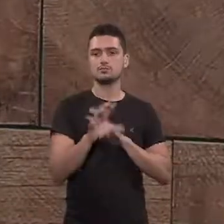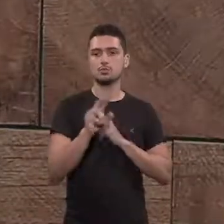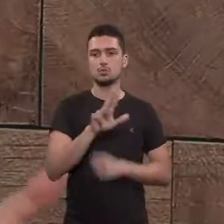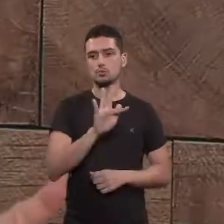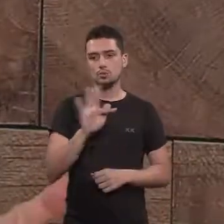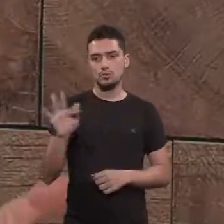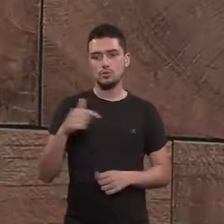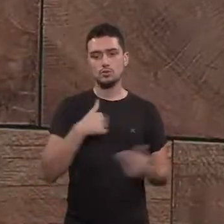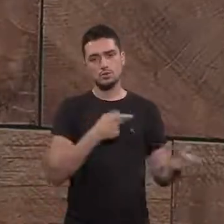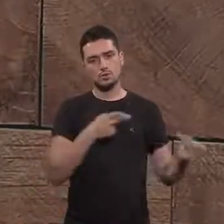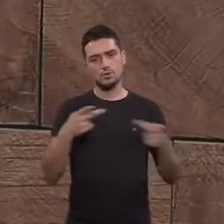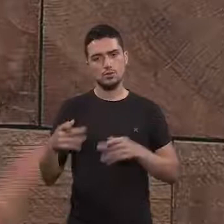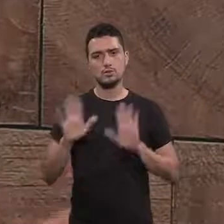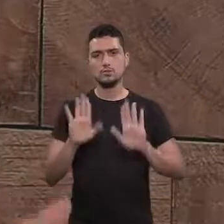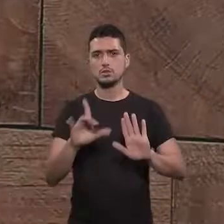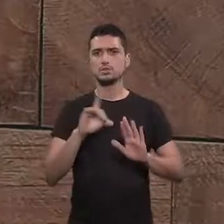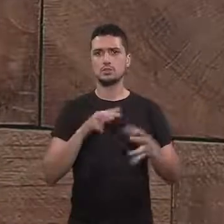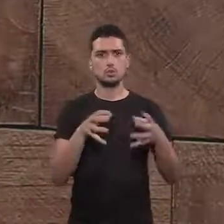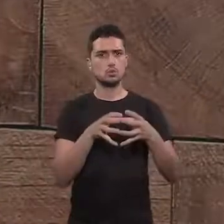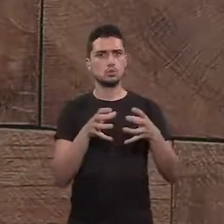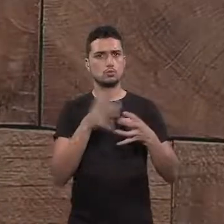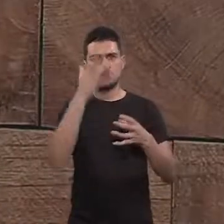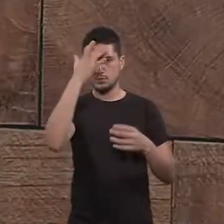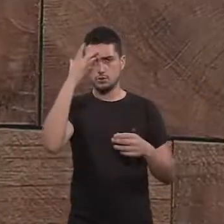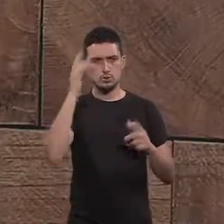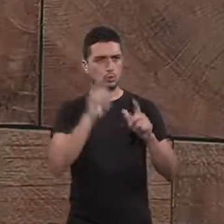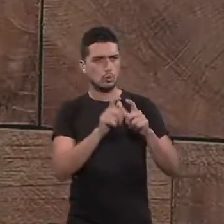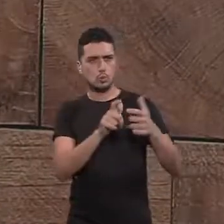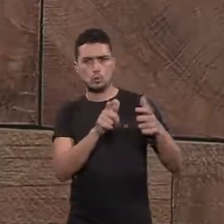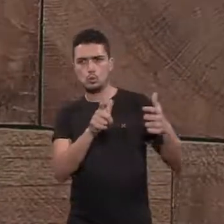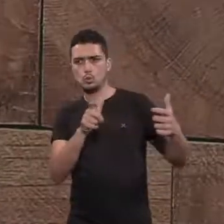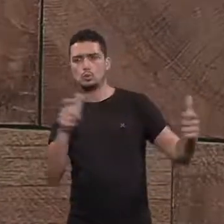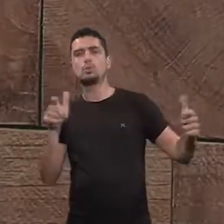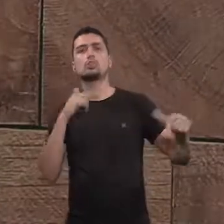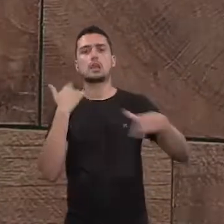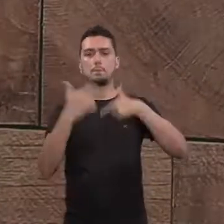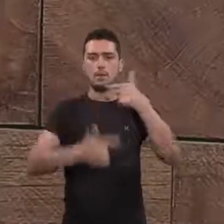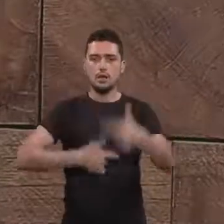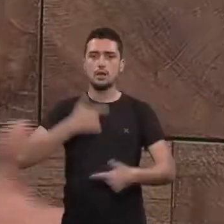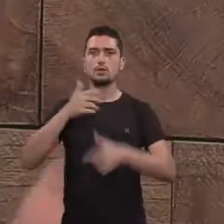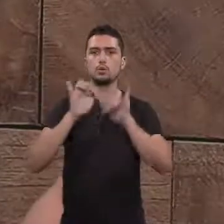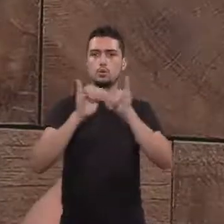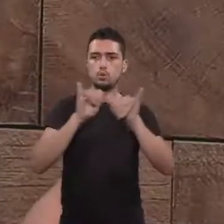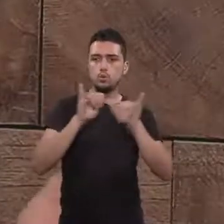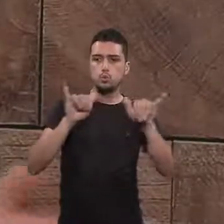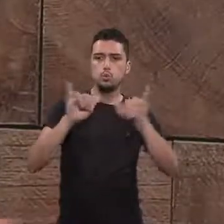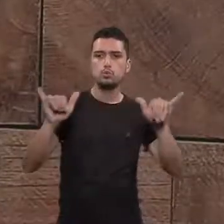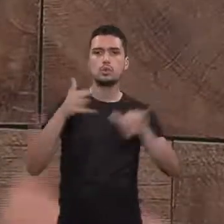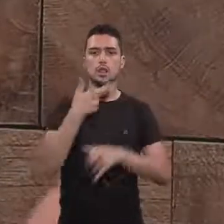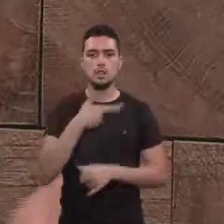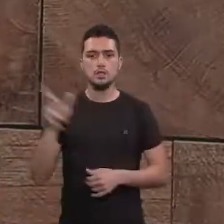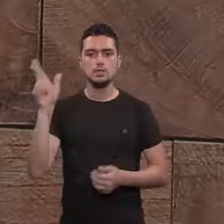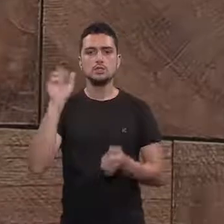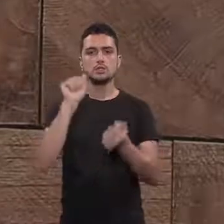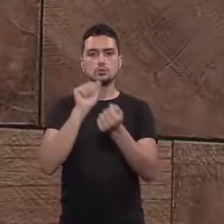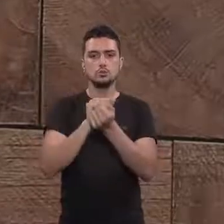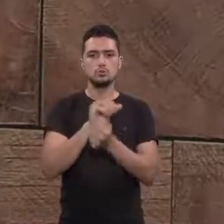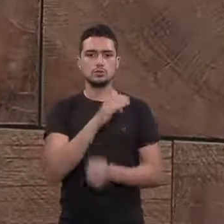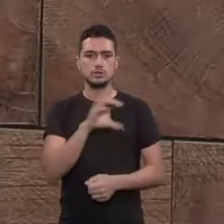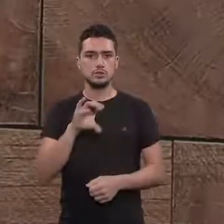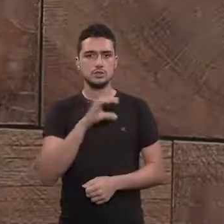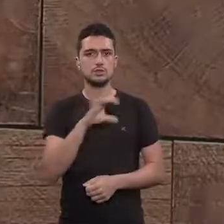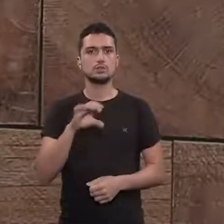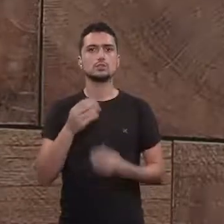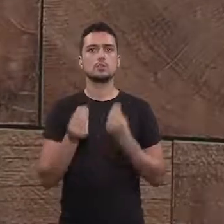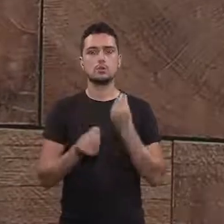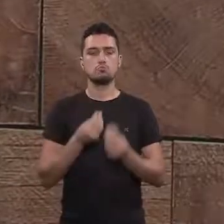eu sou convidado para fazer isso. Mas existe um grupo de pessoas abnegadas, que trabalham imensamente e que estão divulgando esse processo cada vez mais, para que a gente